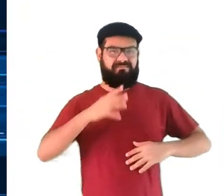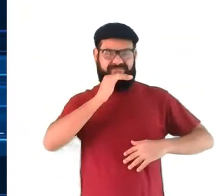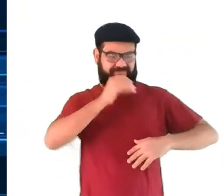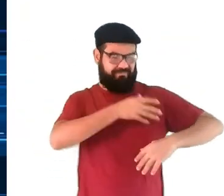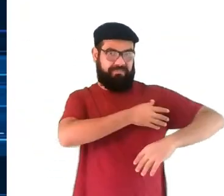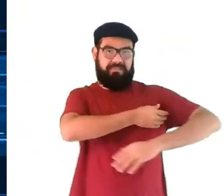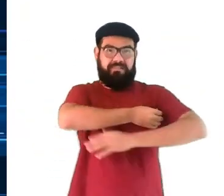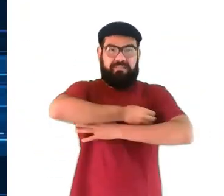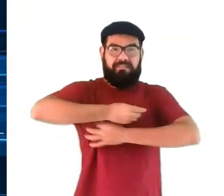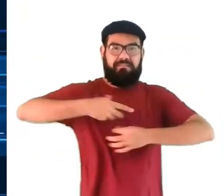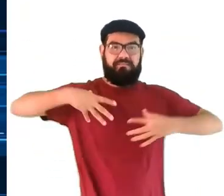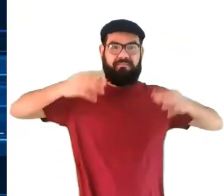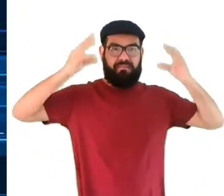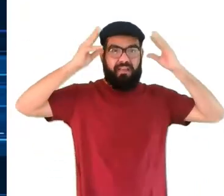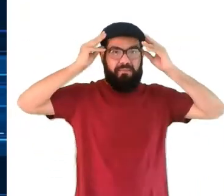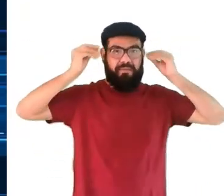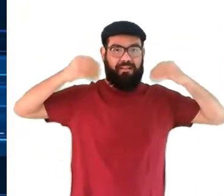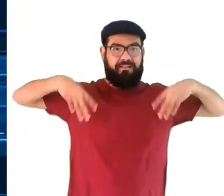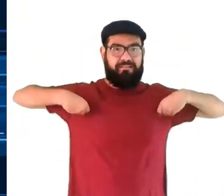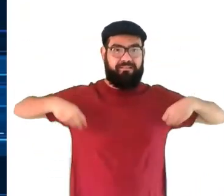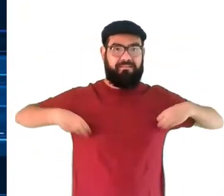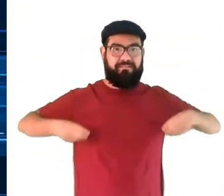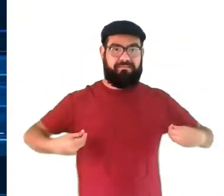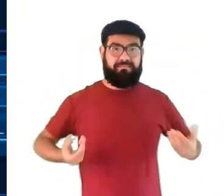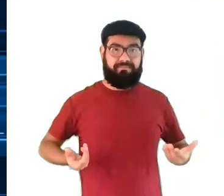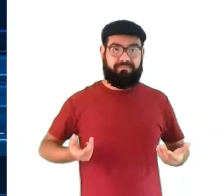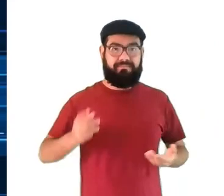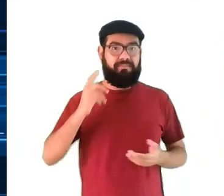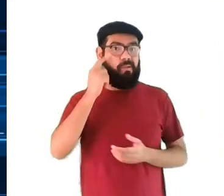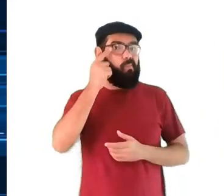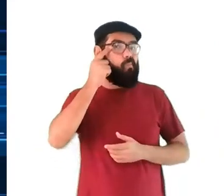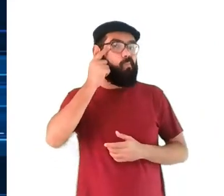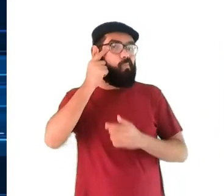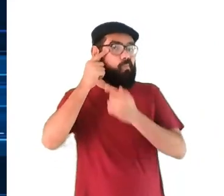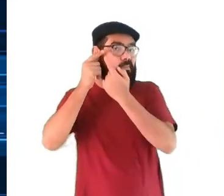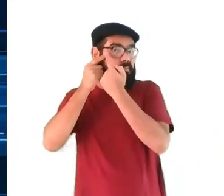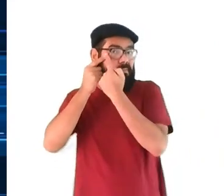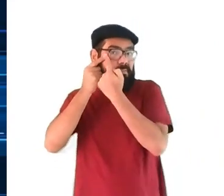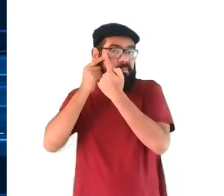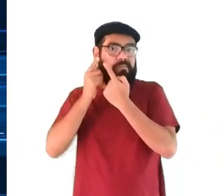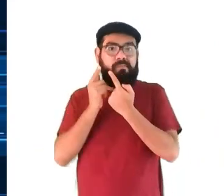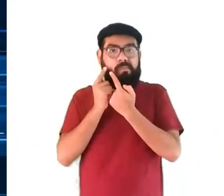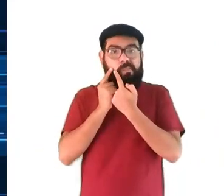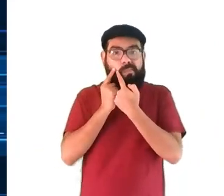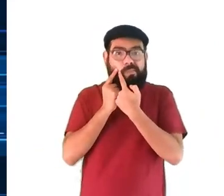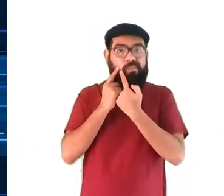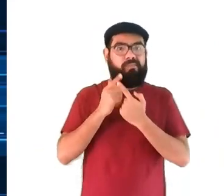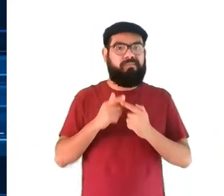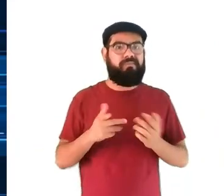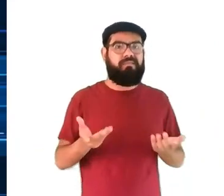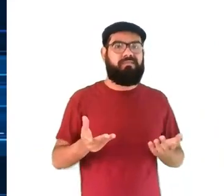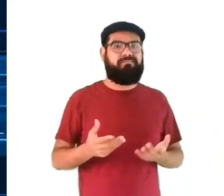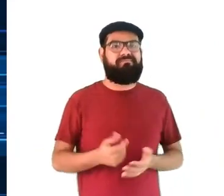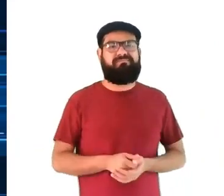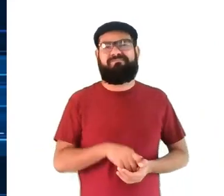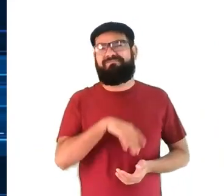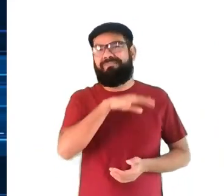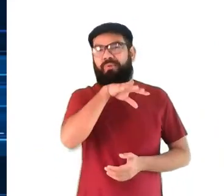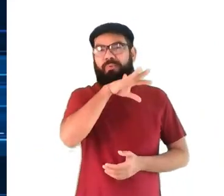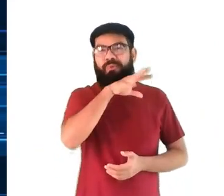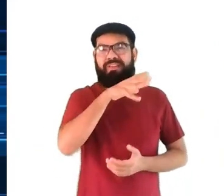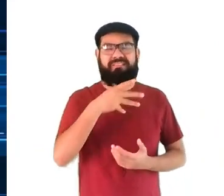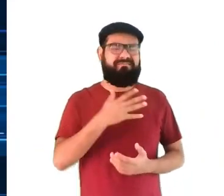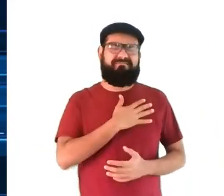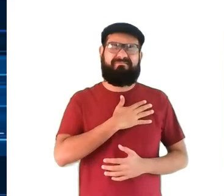das axilas, essas acnes, como vocês podem ver, né? Essa acne antiestética na testa da